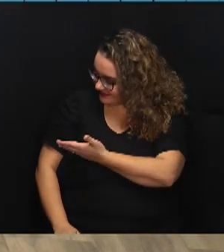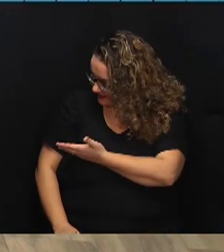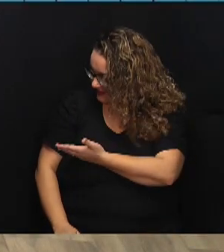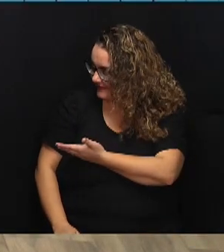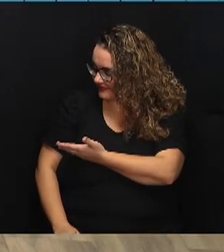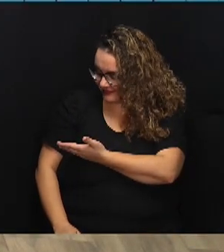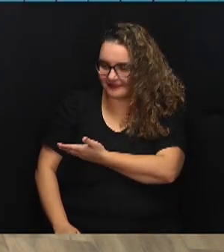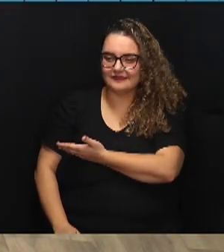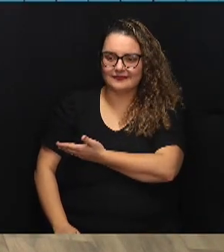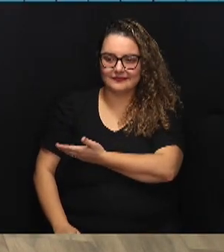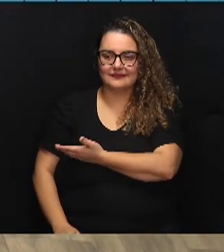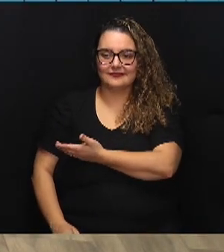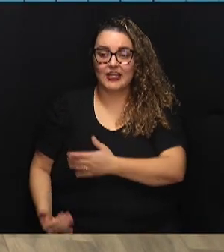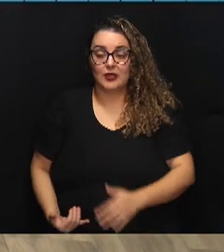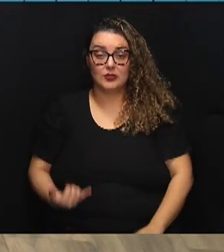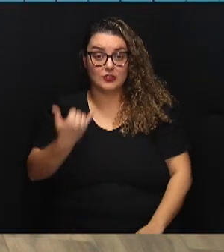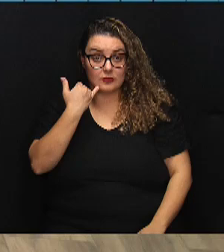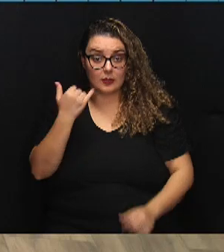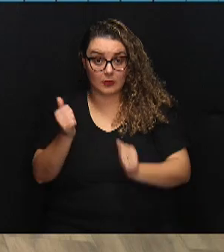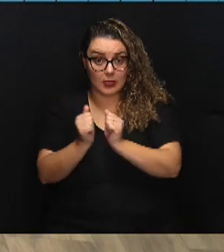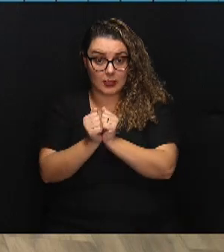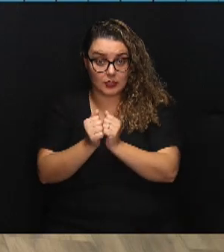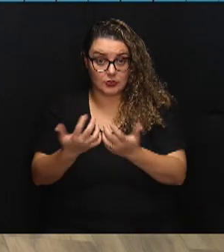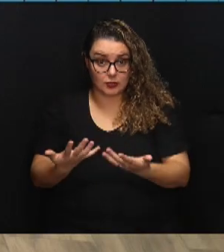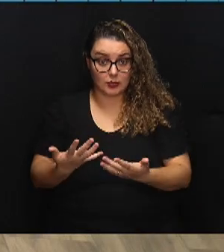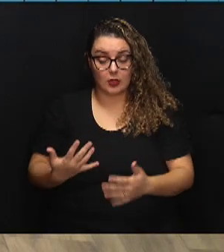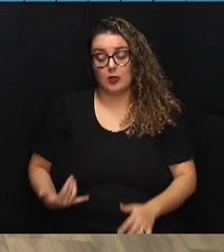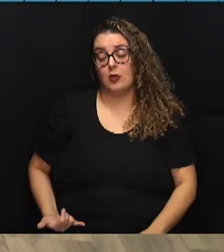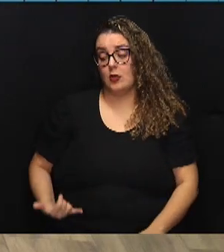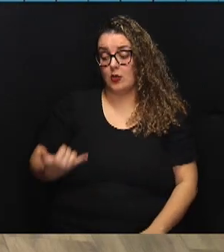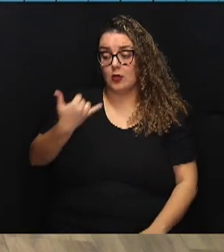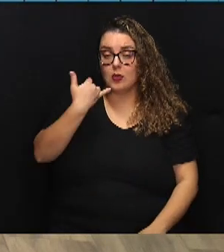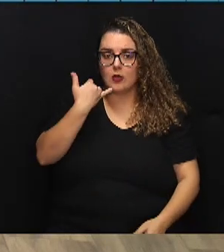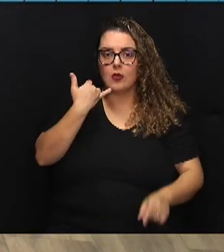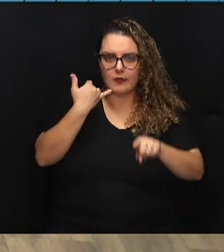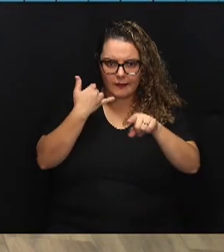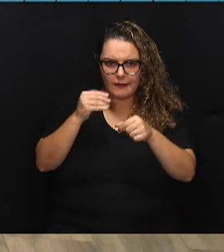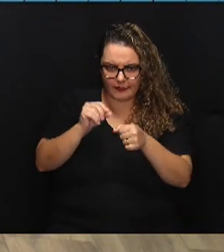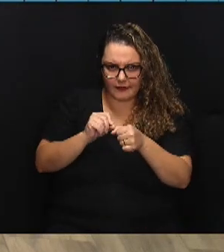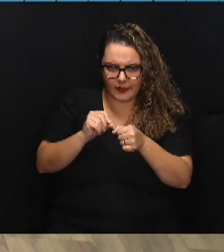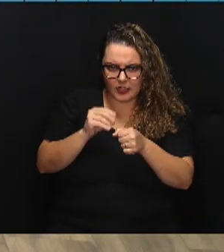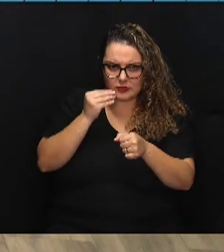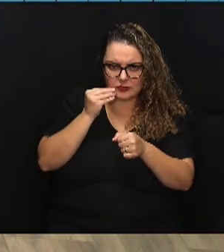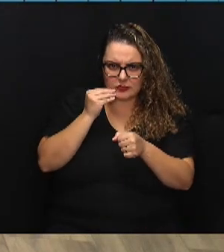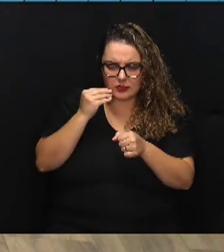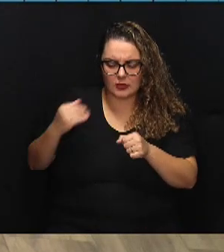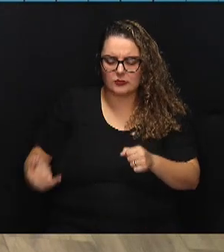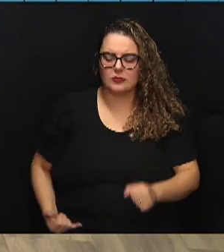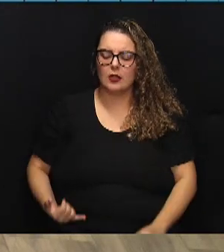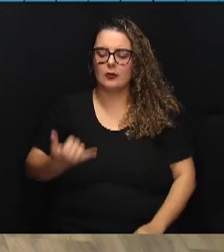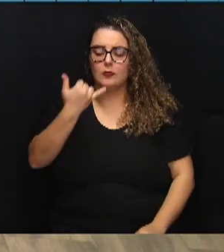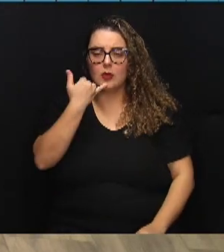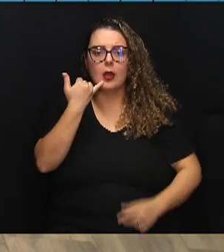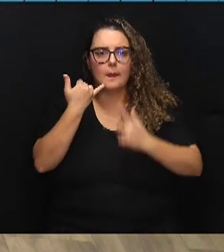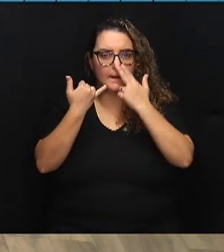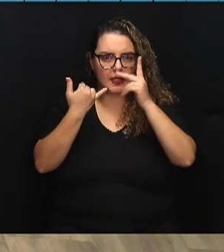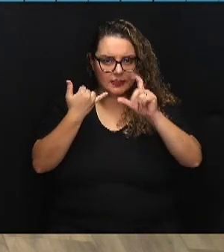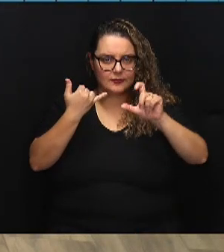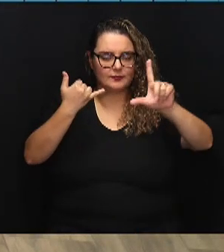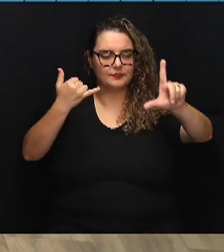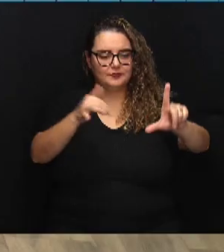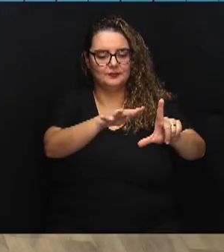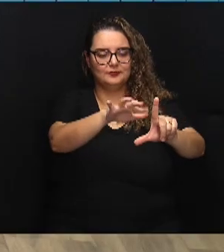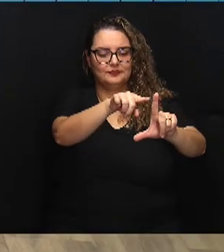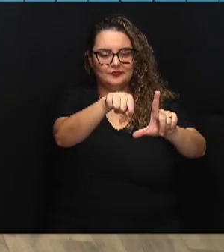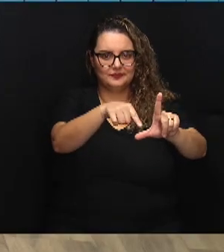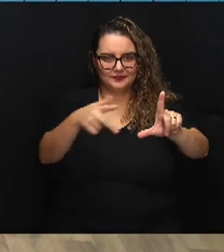978293776. Está com o seu celular aí perto? Já pegue o celular, já faça o teste. Abre a câmera do seu celular e aponte para o QR